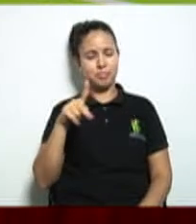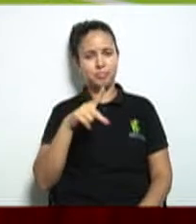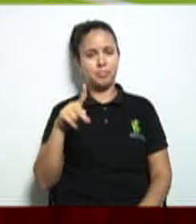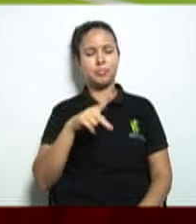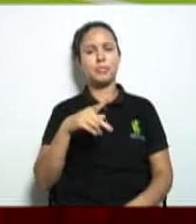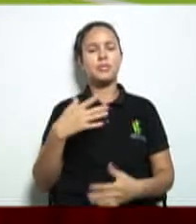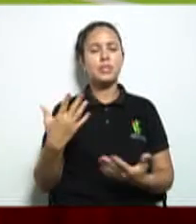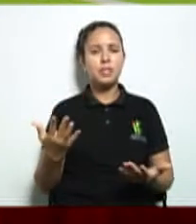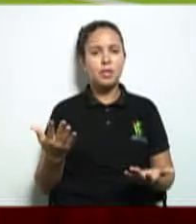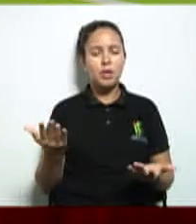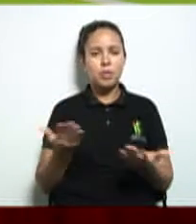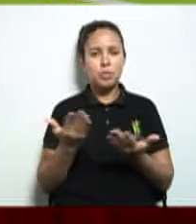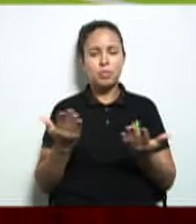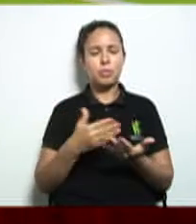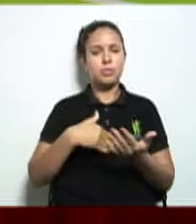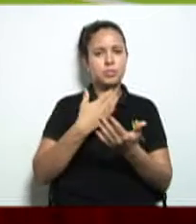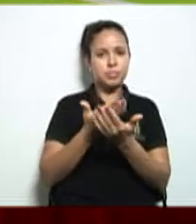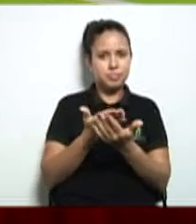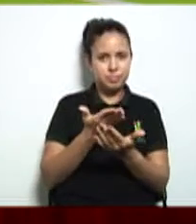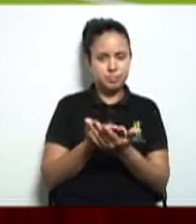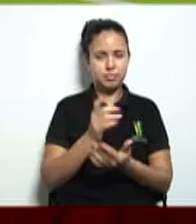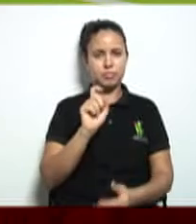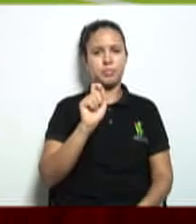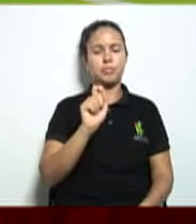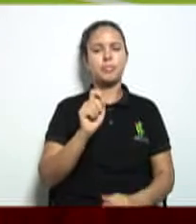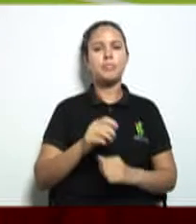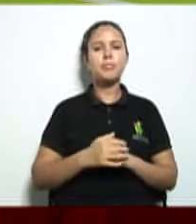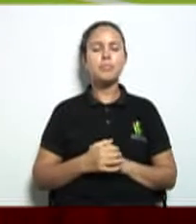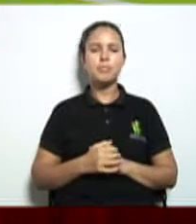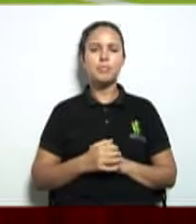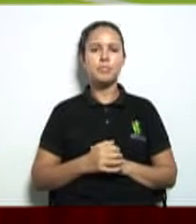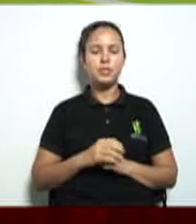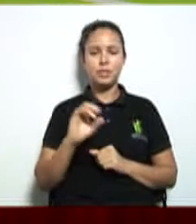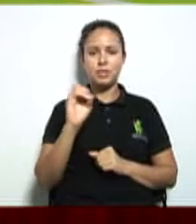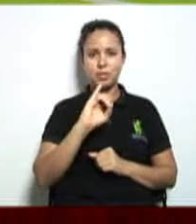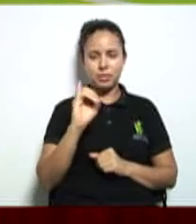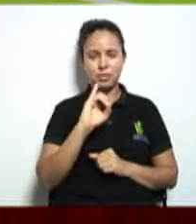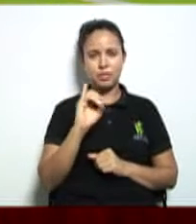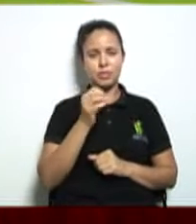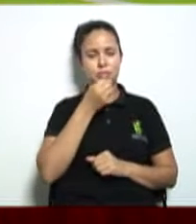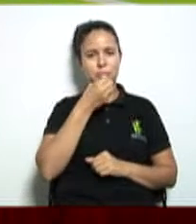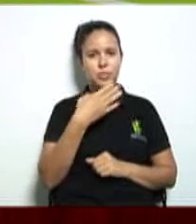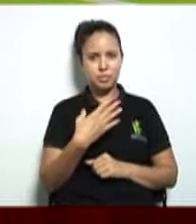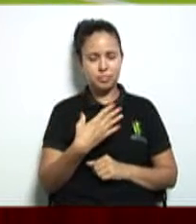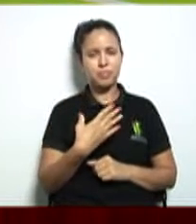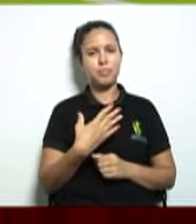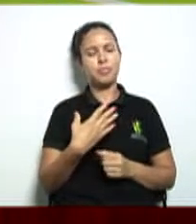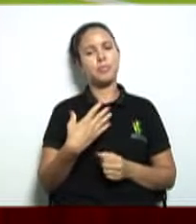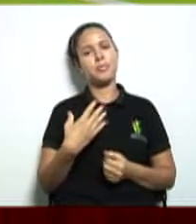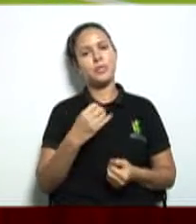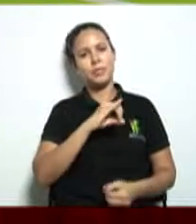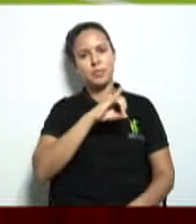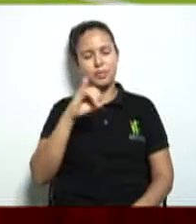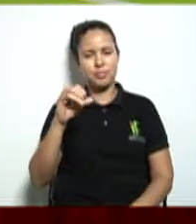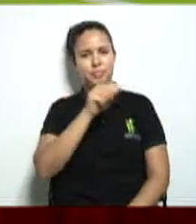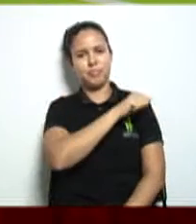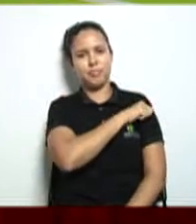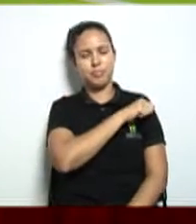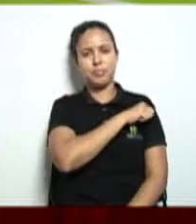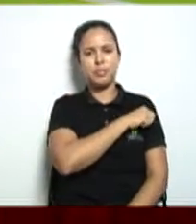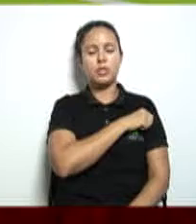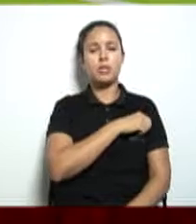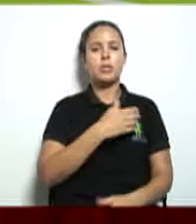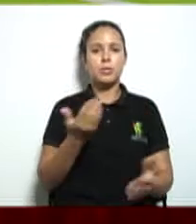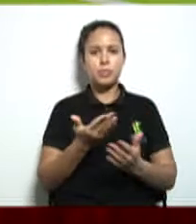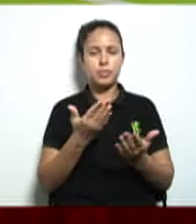hoje para os nossos alunos? O que nós vamos estudar hoje? Olá, professora Marisete. Olá, queridos alunos. Nesta aula, nós vamos